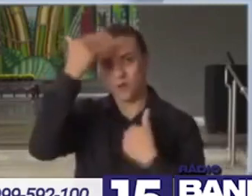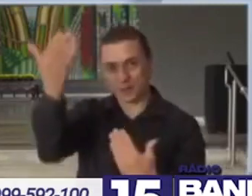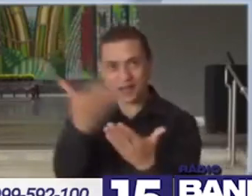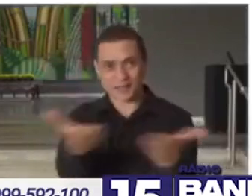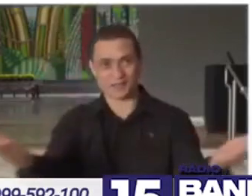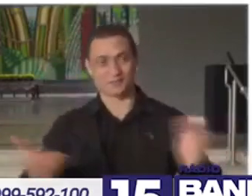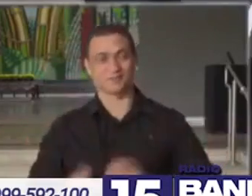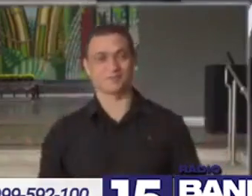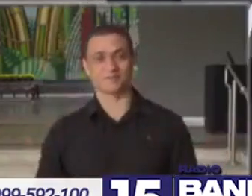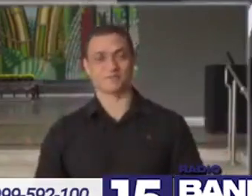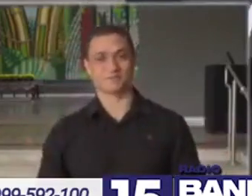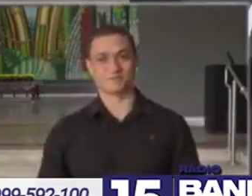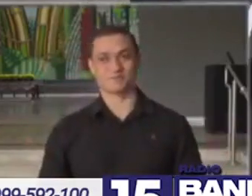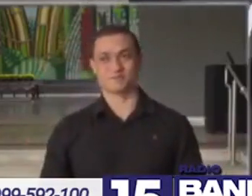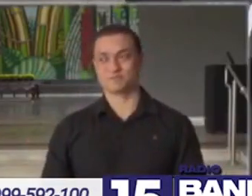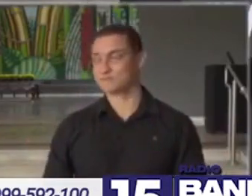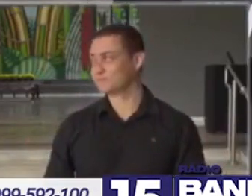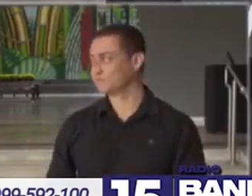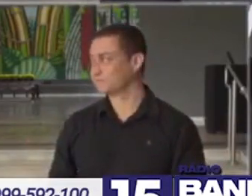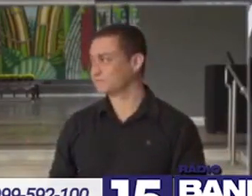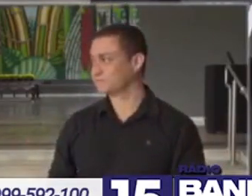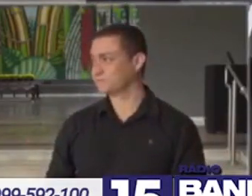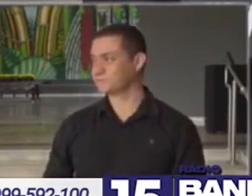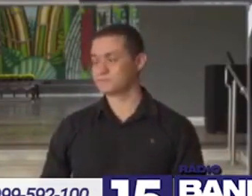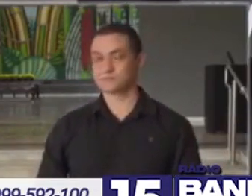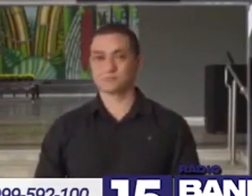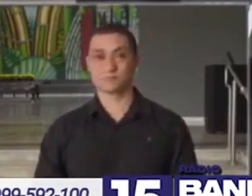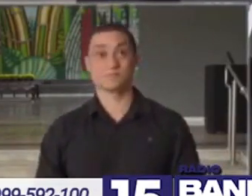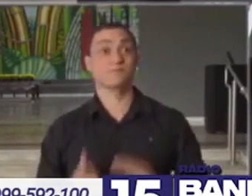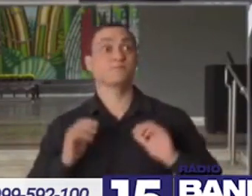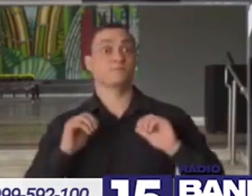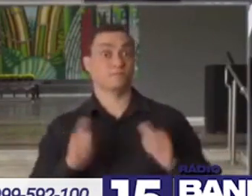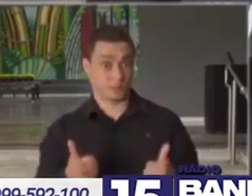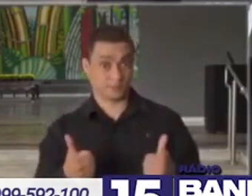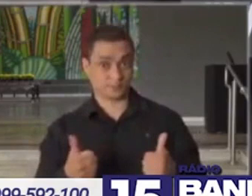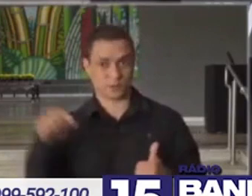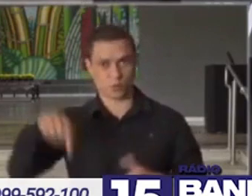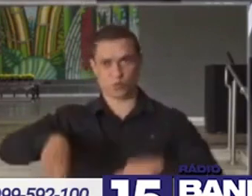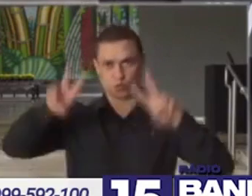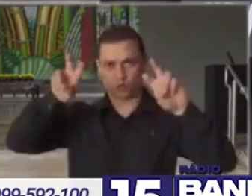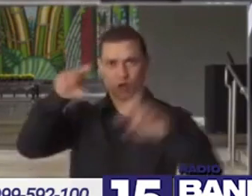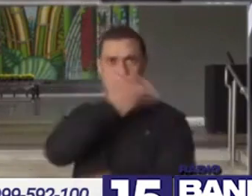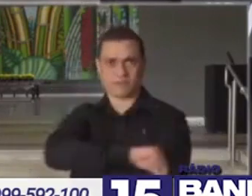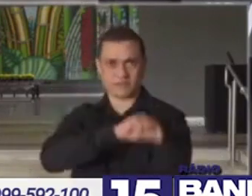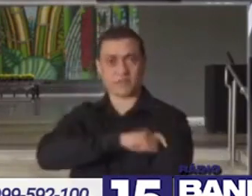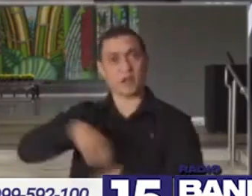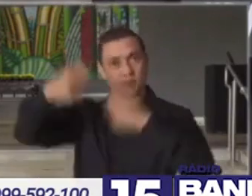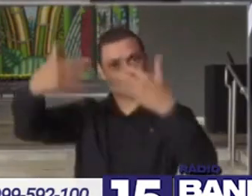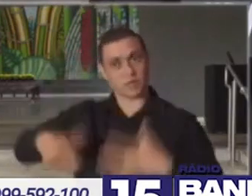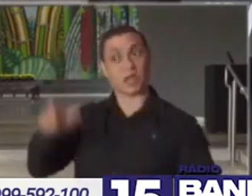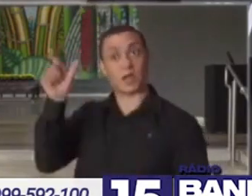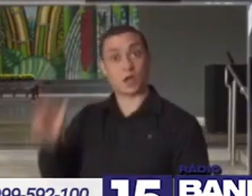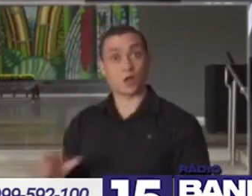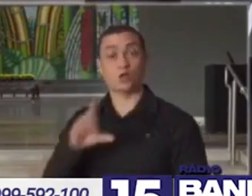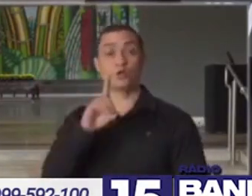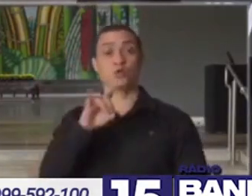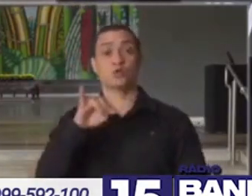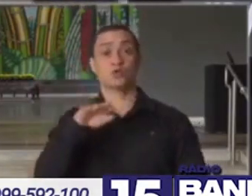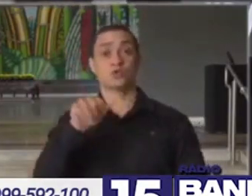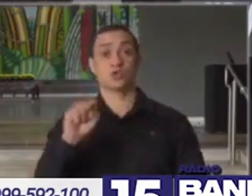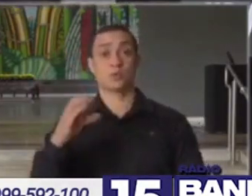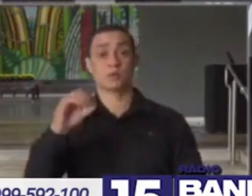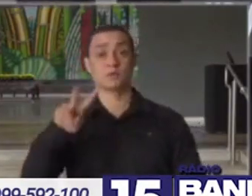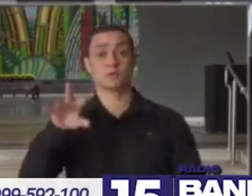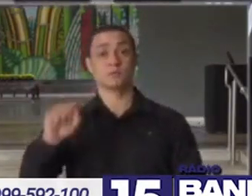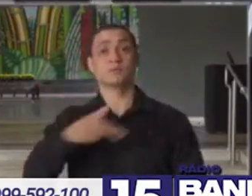com os insumos farmacêuticos ativos para a produção de 8 milhões e 600 mil vacinas pelo